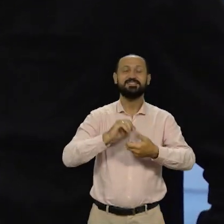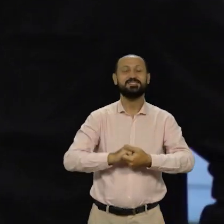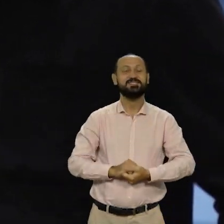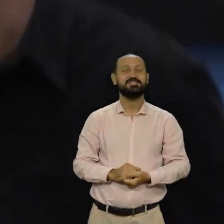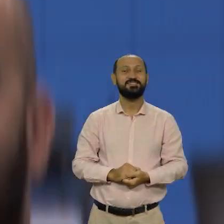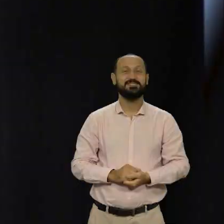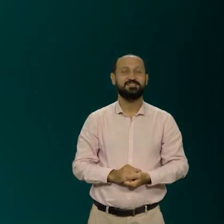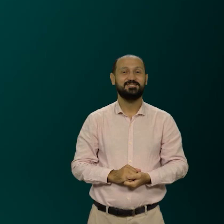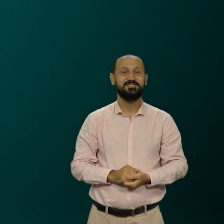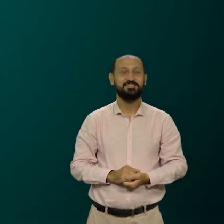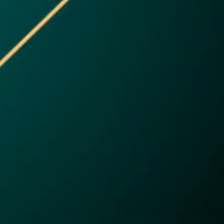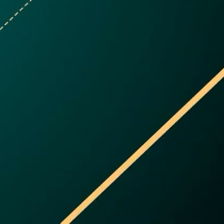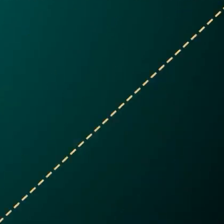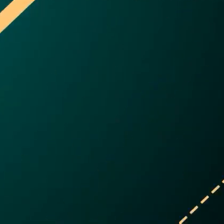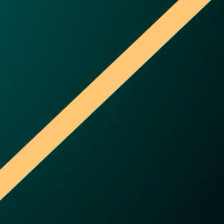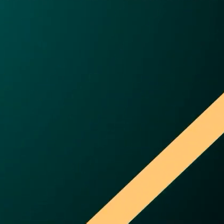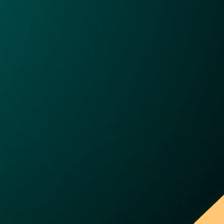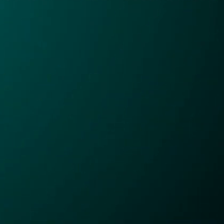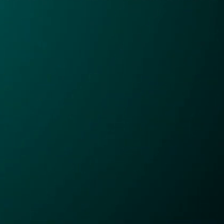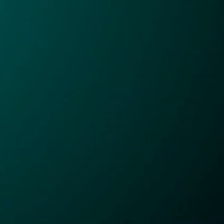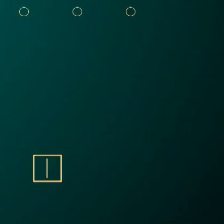Legislativo.